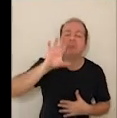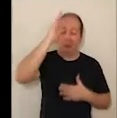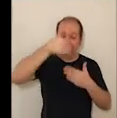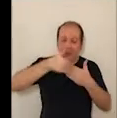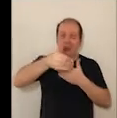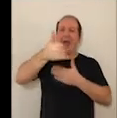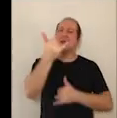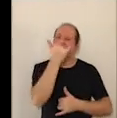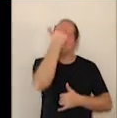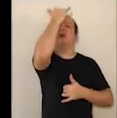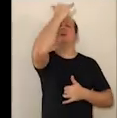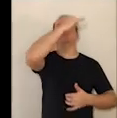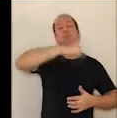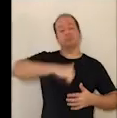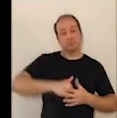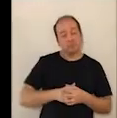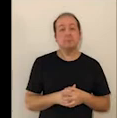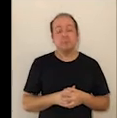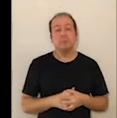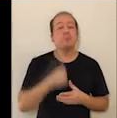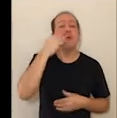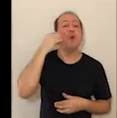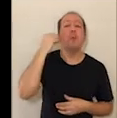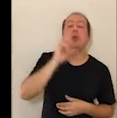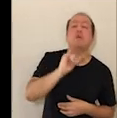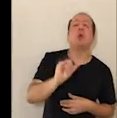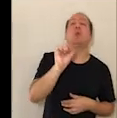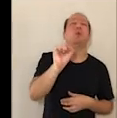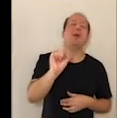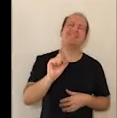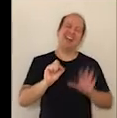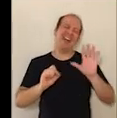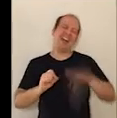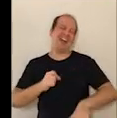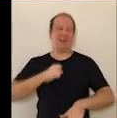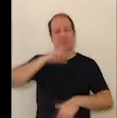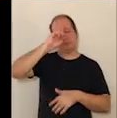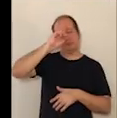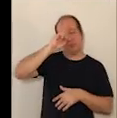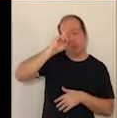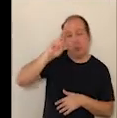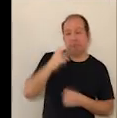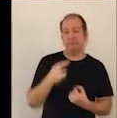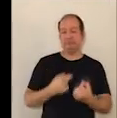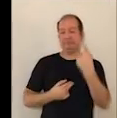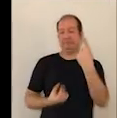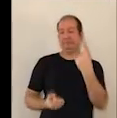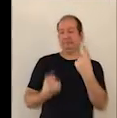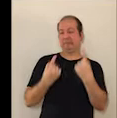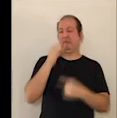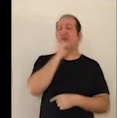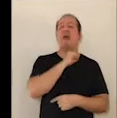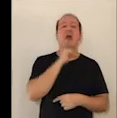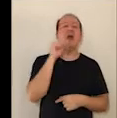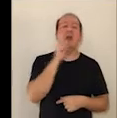por perto. E o que Volpone disse para ele? Ah, meu senhor, são tão estranhos os